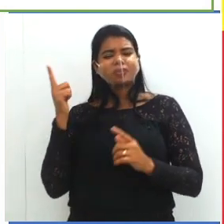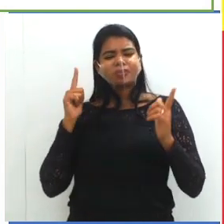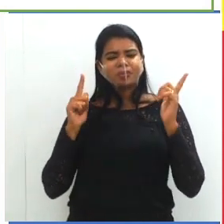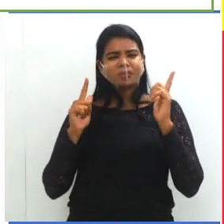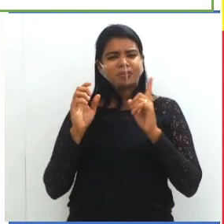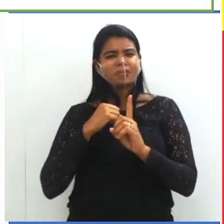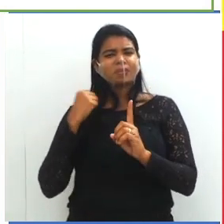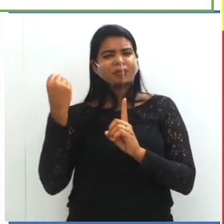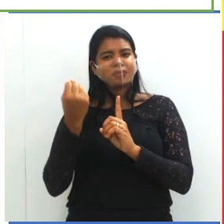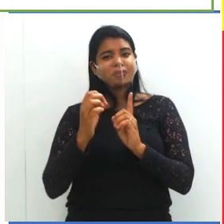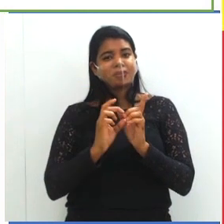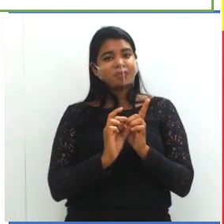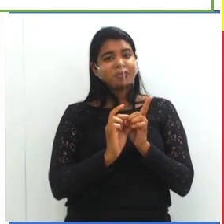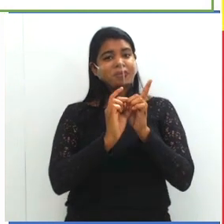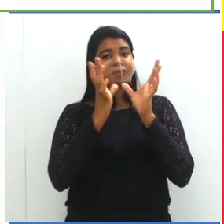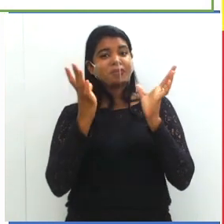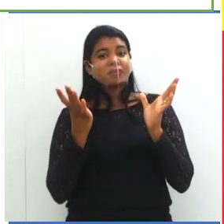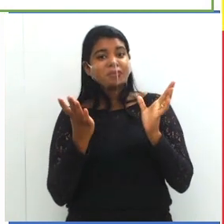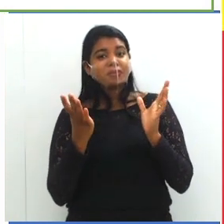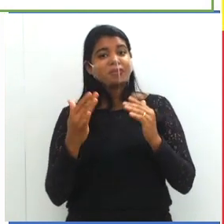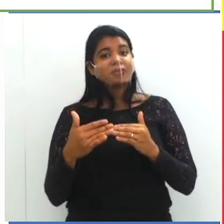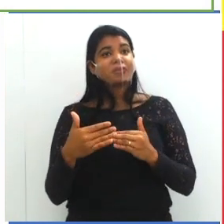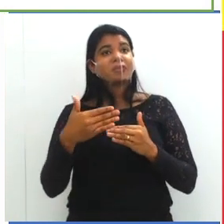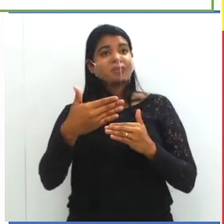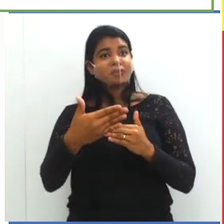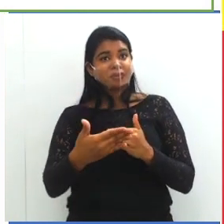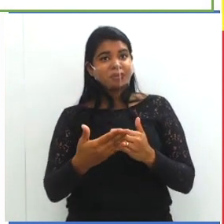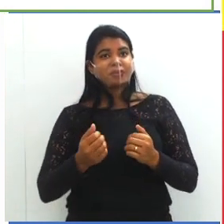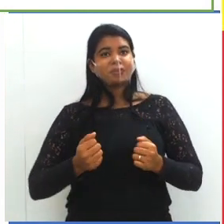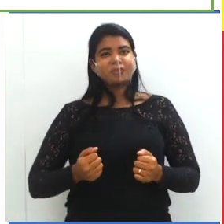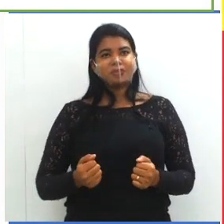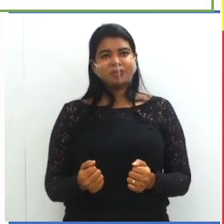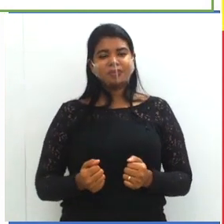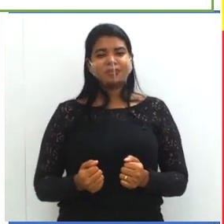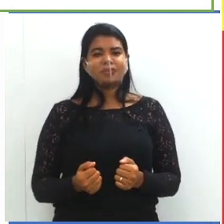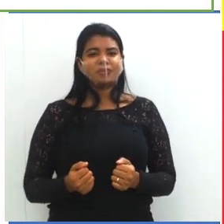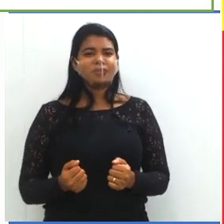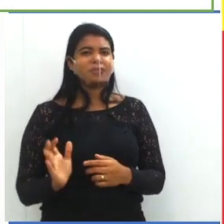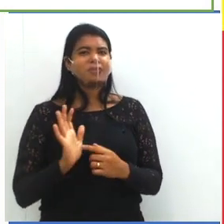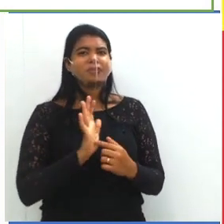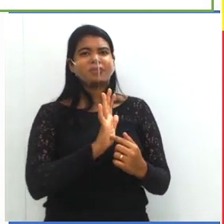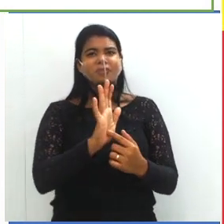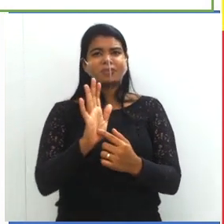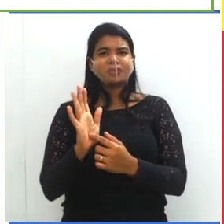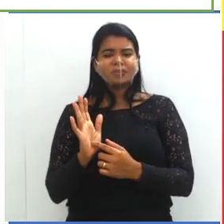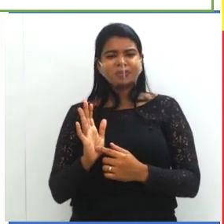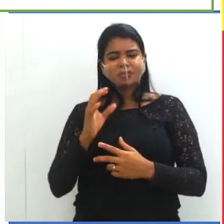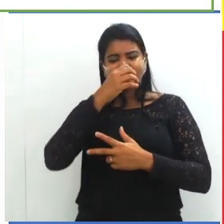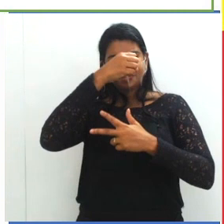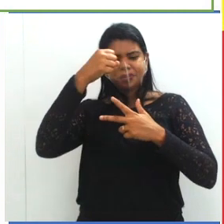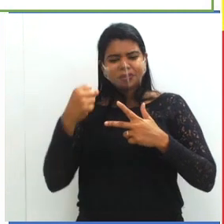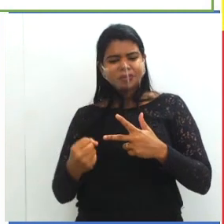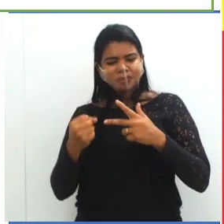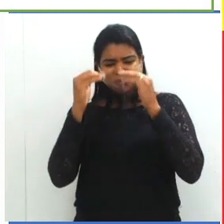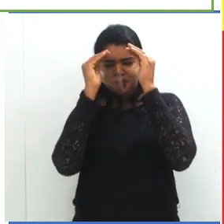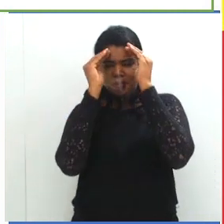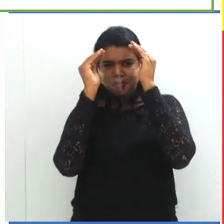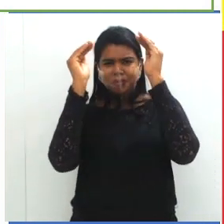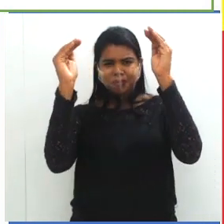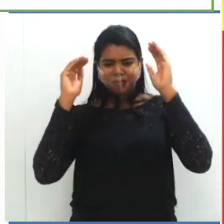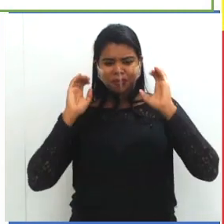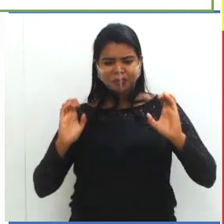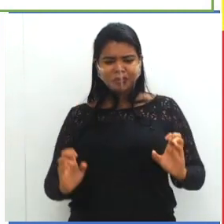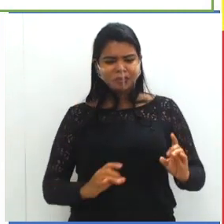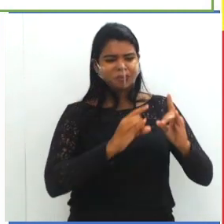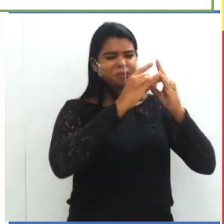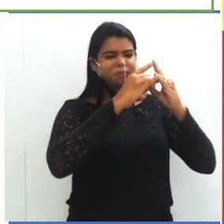conquistas sociais democratizantes. E assim, com a admissão da alternativa no poder e do respeito